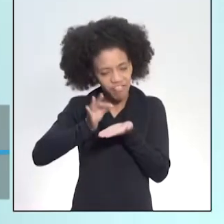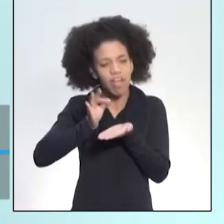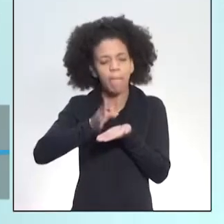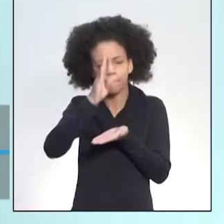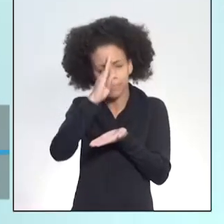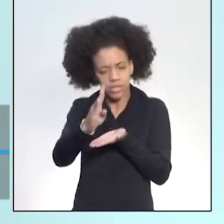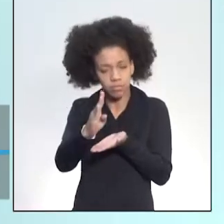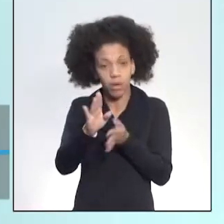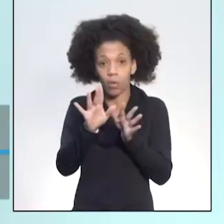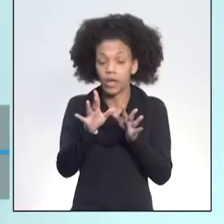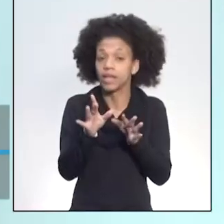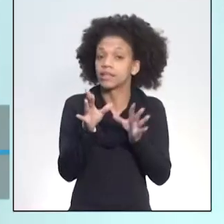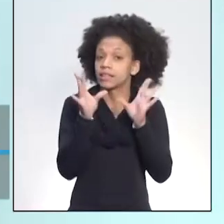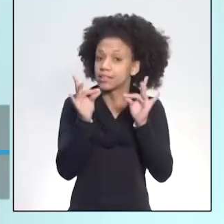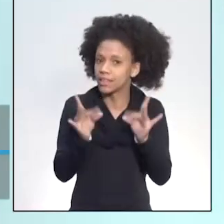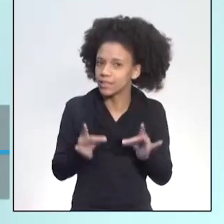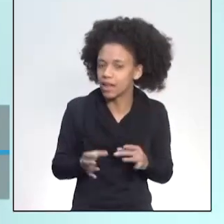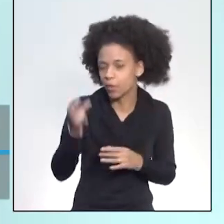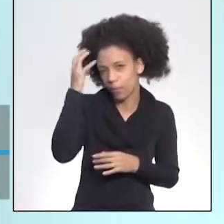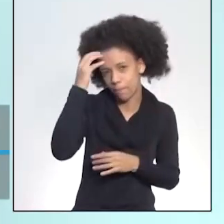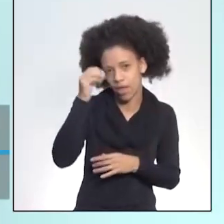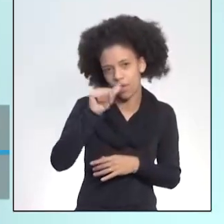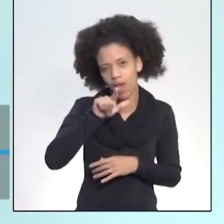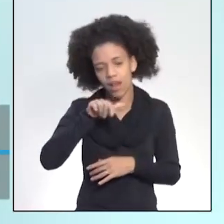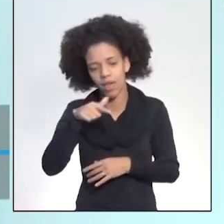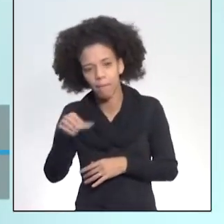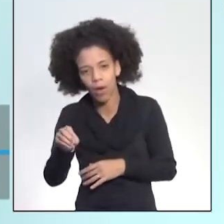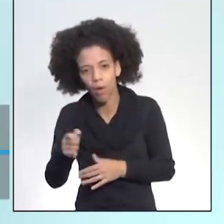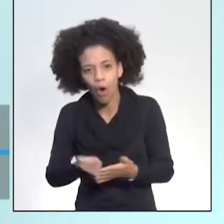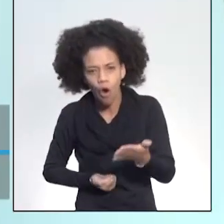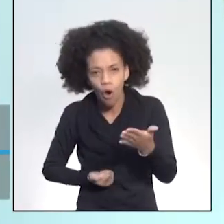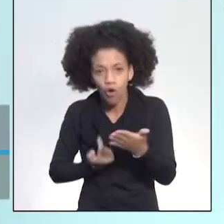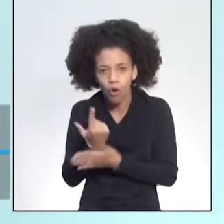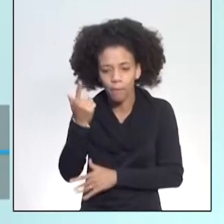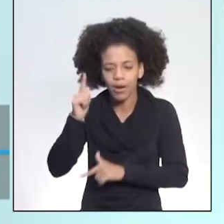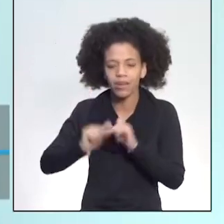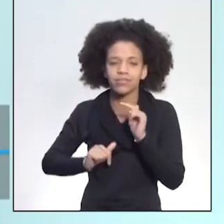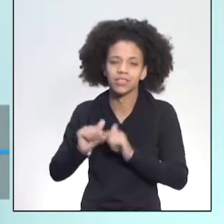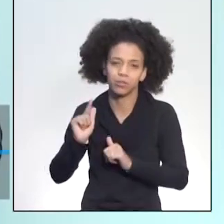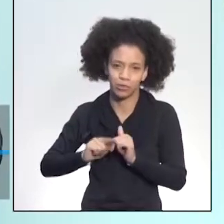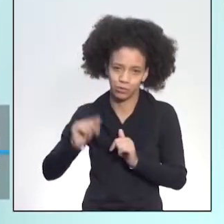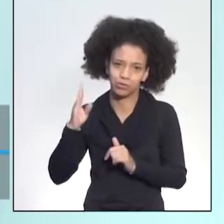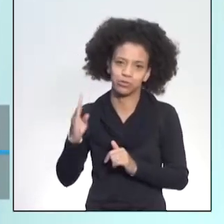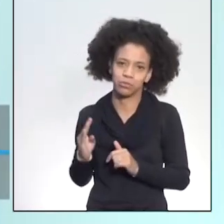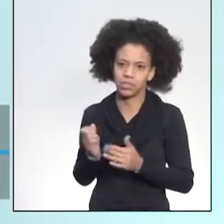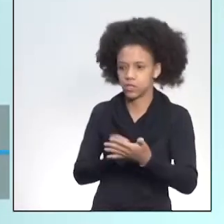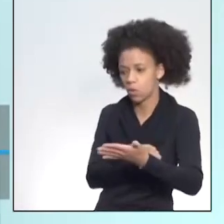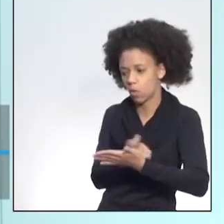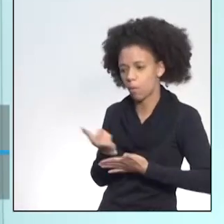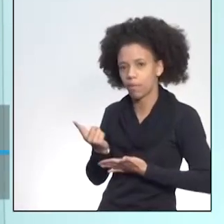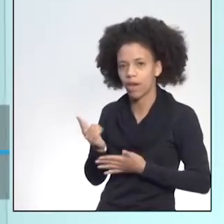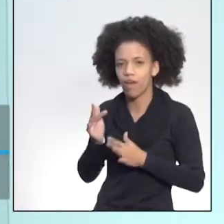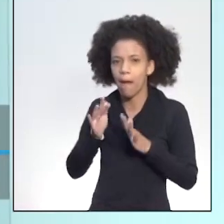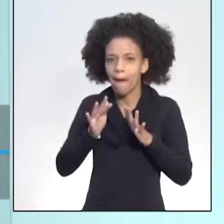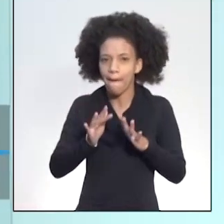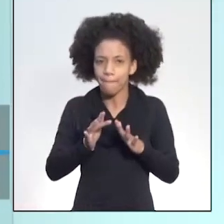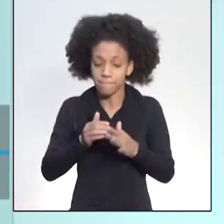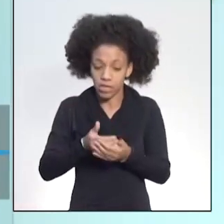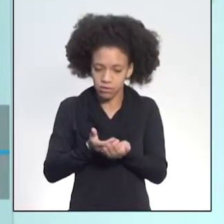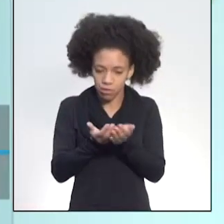detalhe, o Império Alemão comprava esses produtos do Brasil, mas esses navios